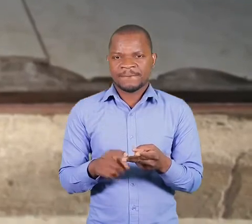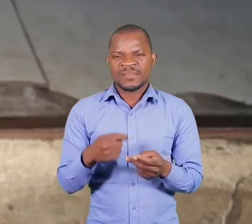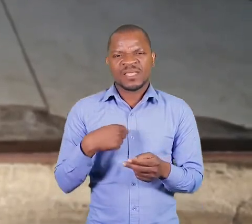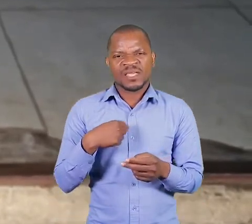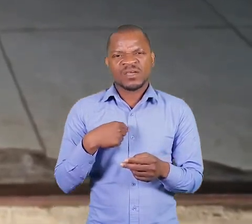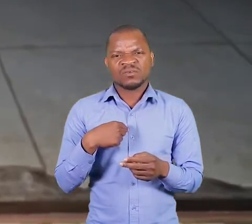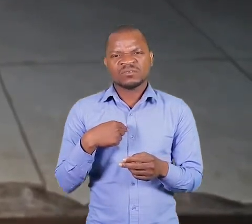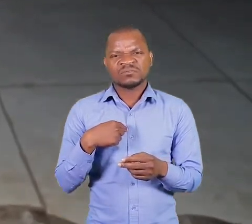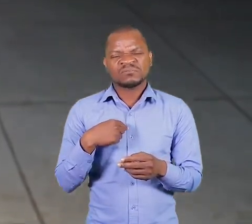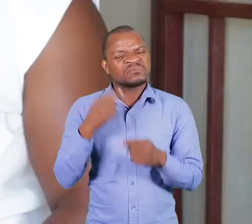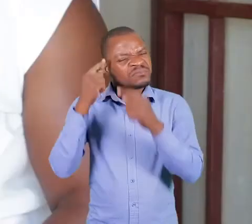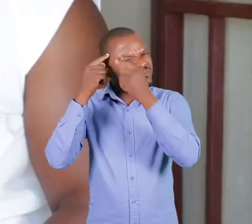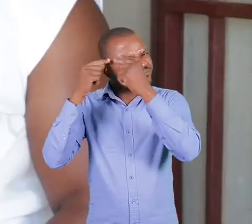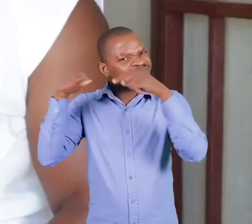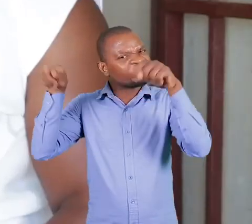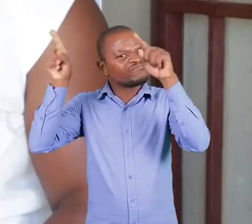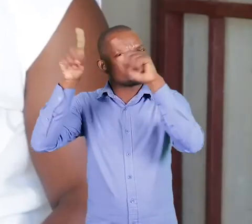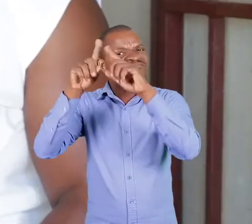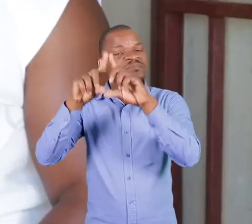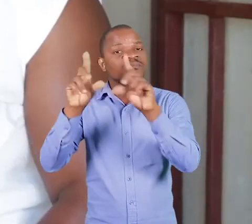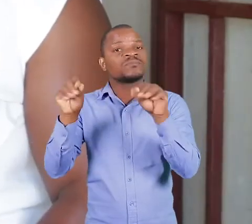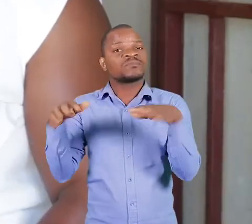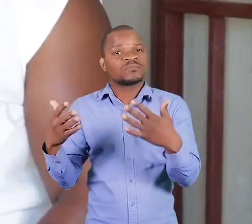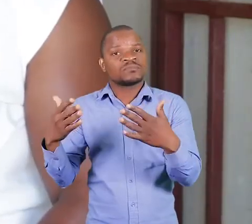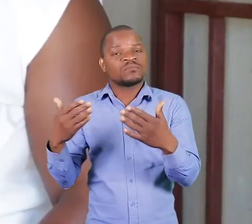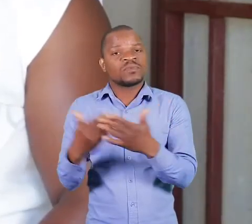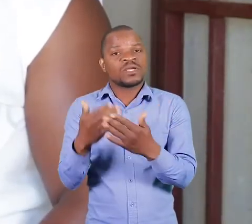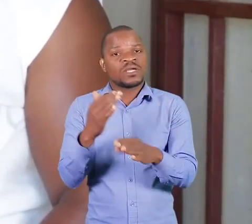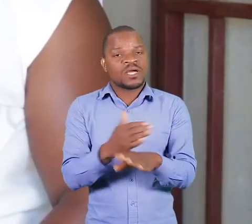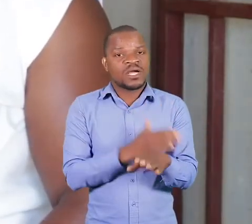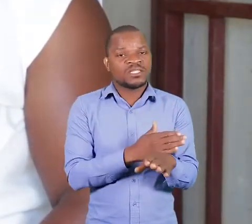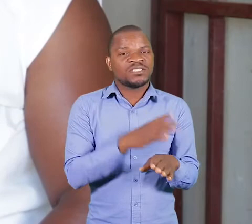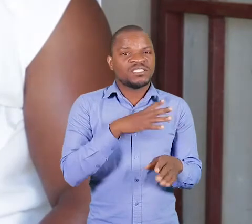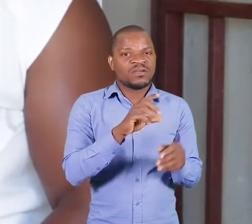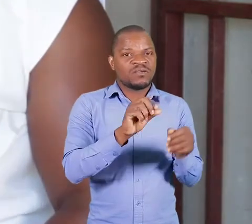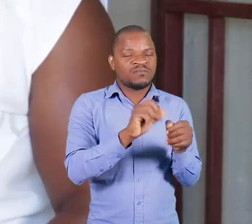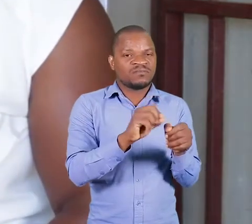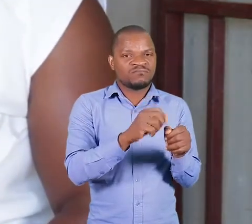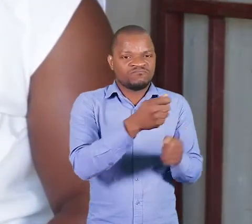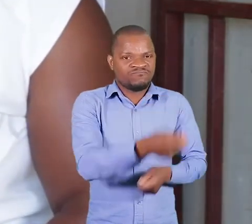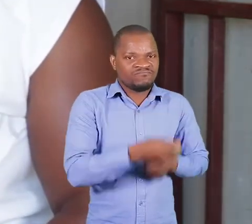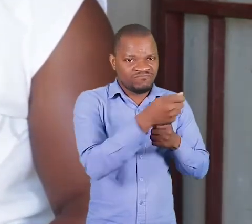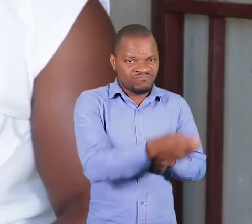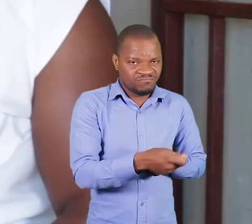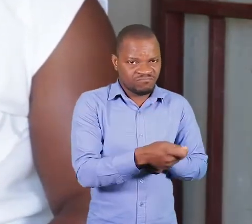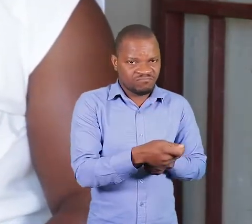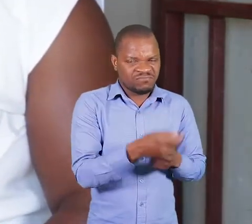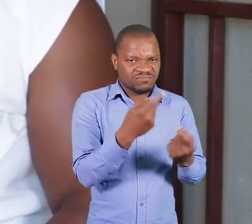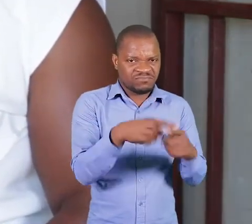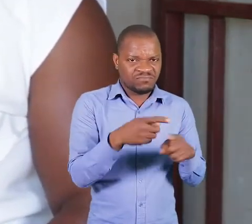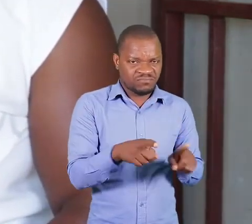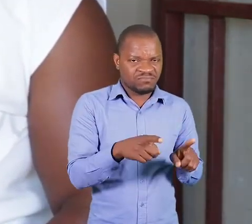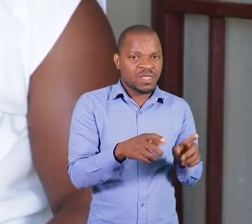O meu sonho, eu antes, é uma chama porque não pude conseguir